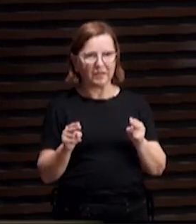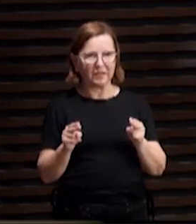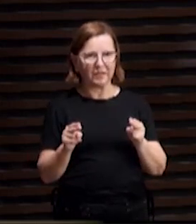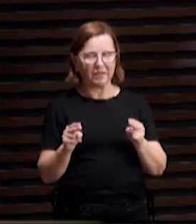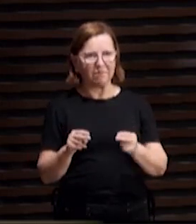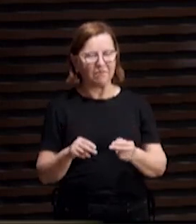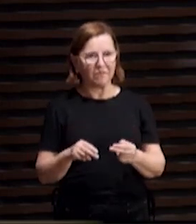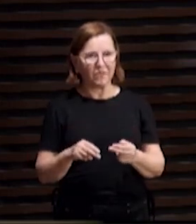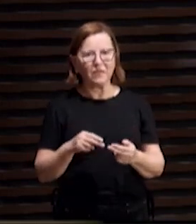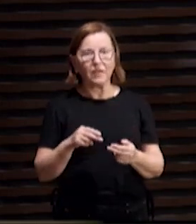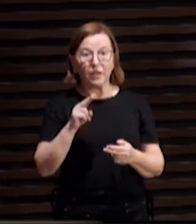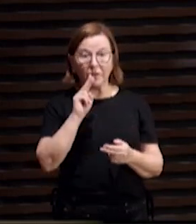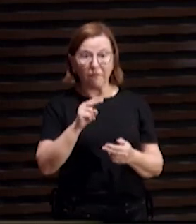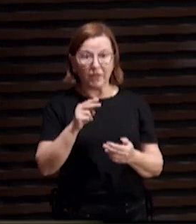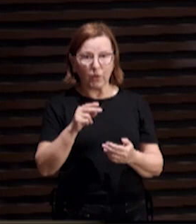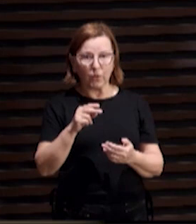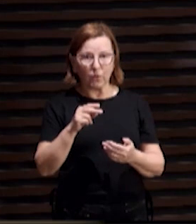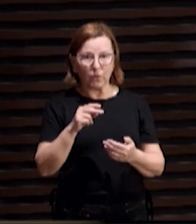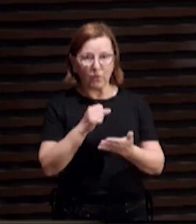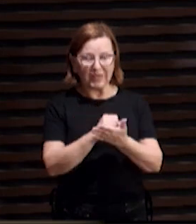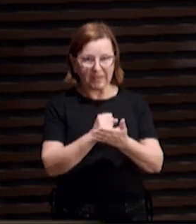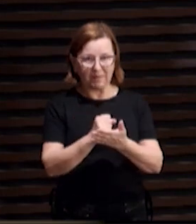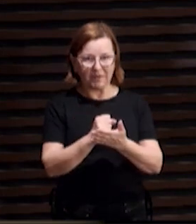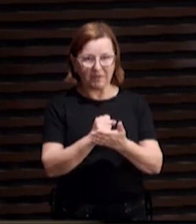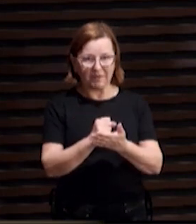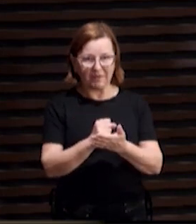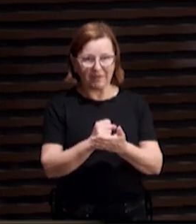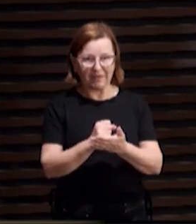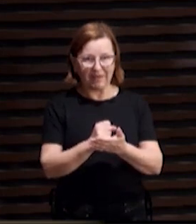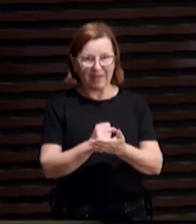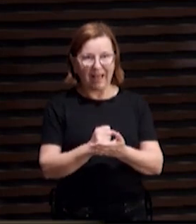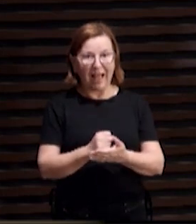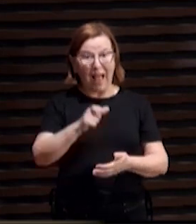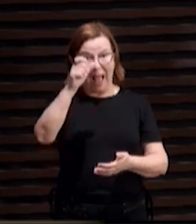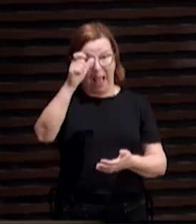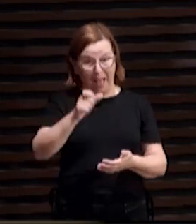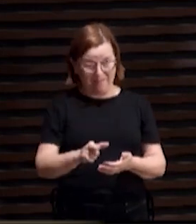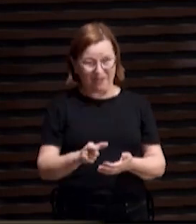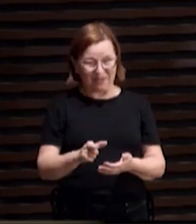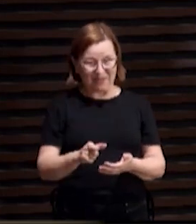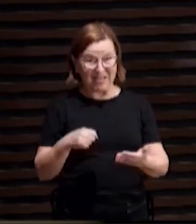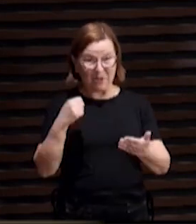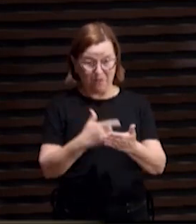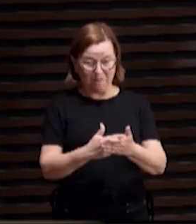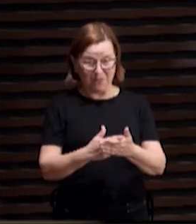testamento. Quem comprou o quadro do filho é dono de todos os quadros. Uau!